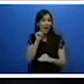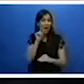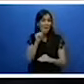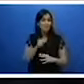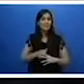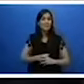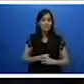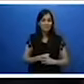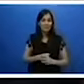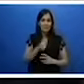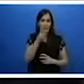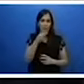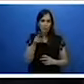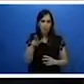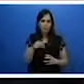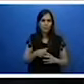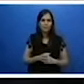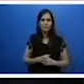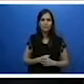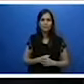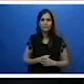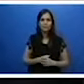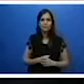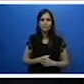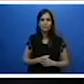irmão. Olha que simples também.